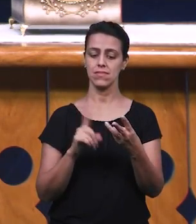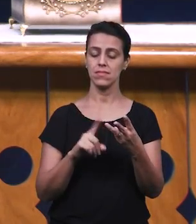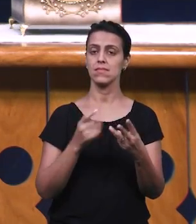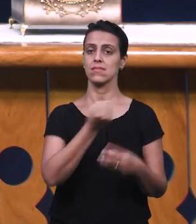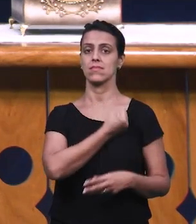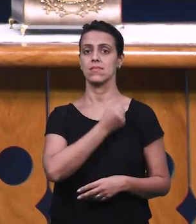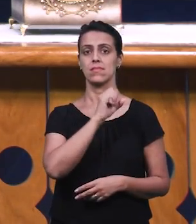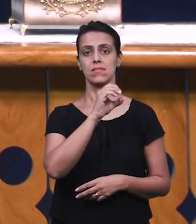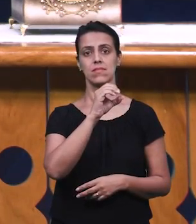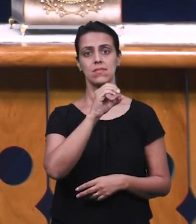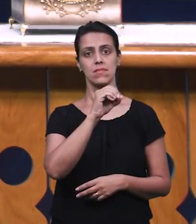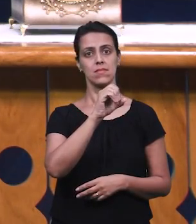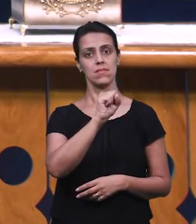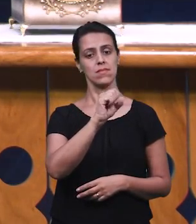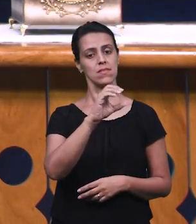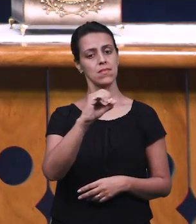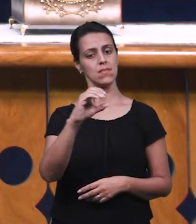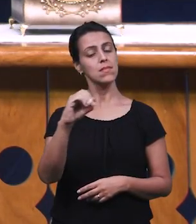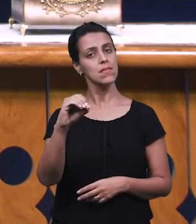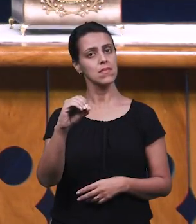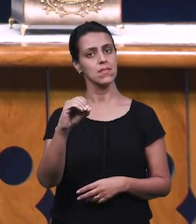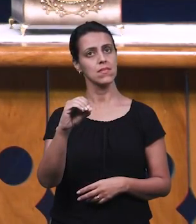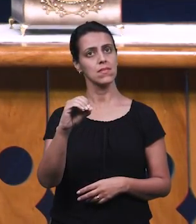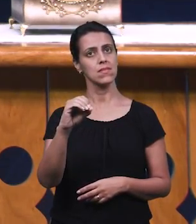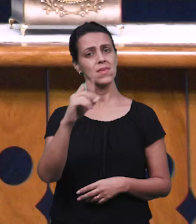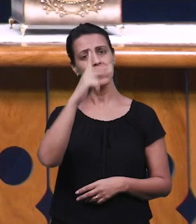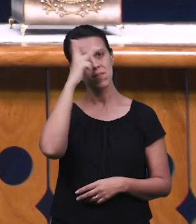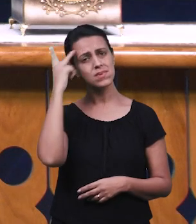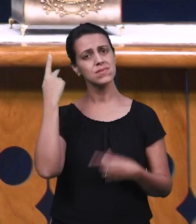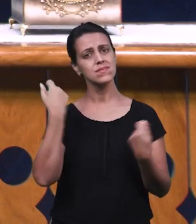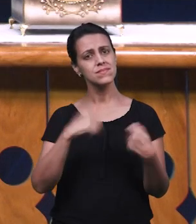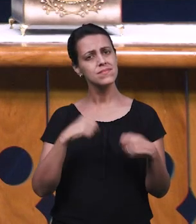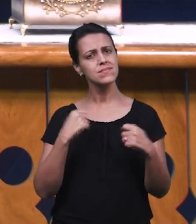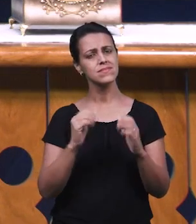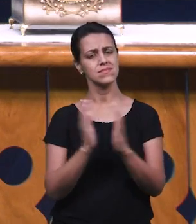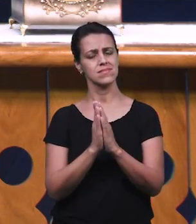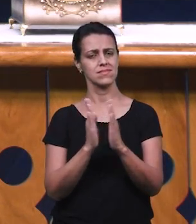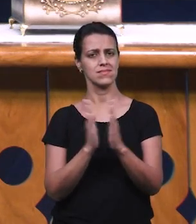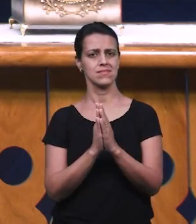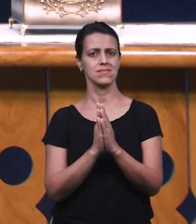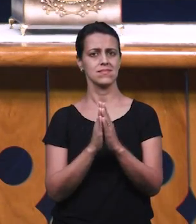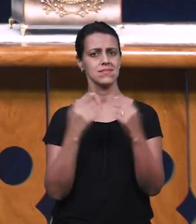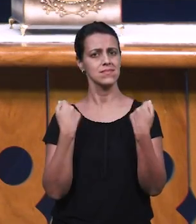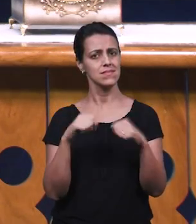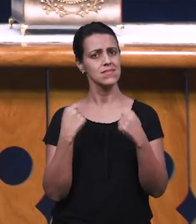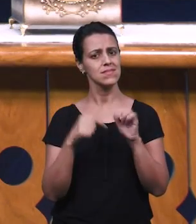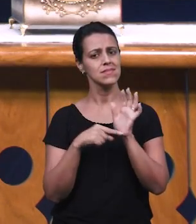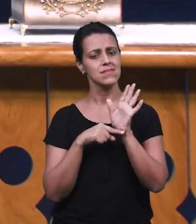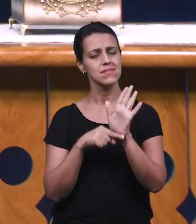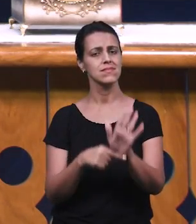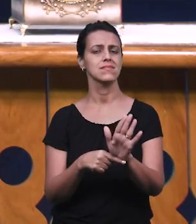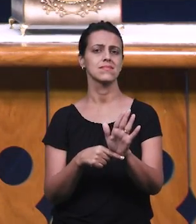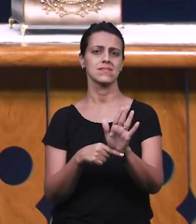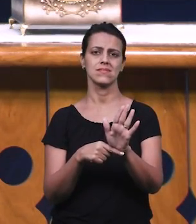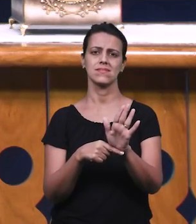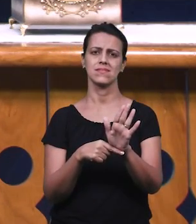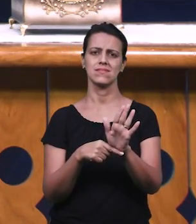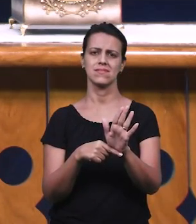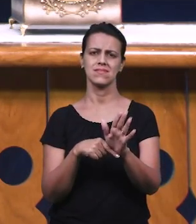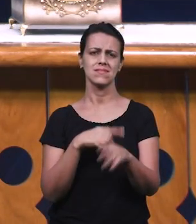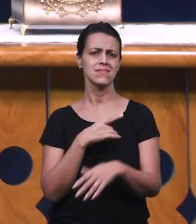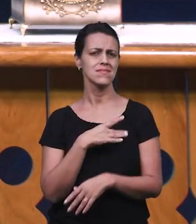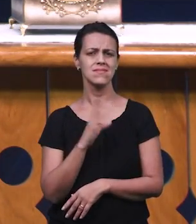último, o 0800. Agora é para quem está necessitado de uma oração, de uma